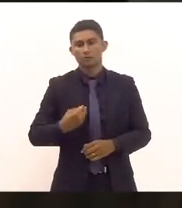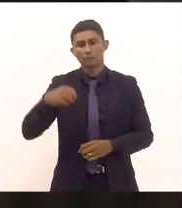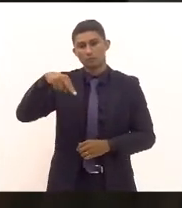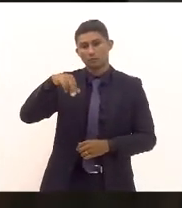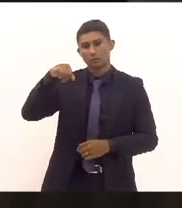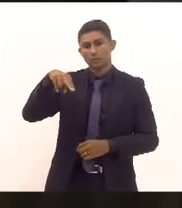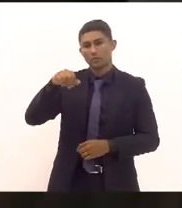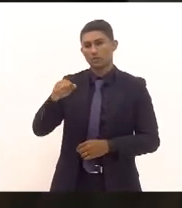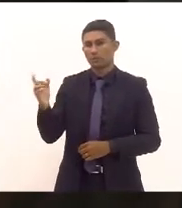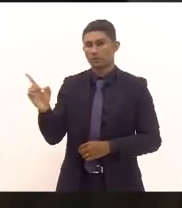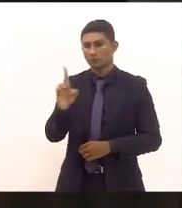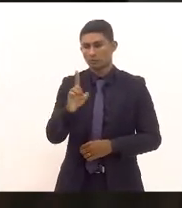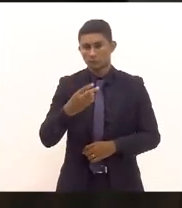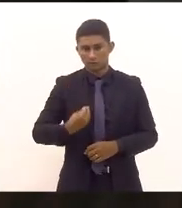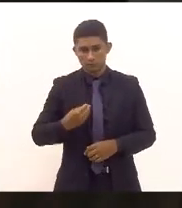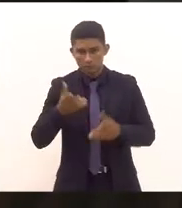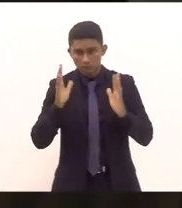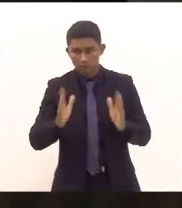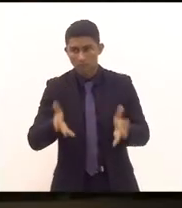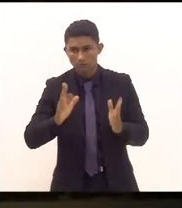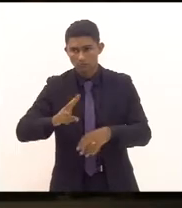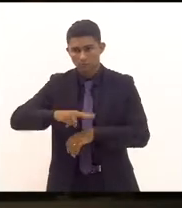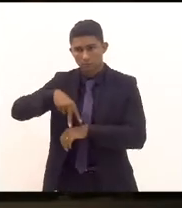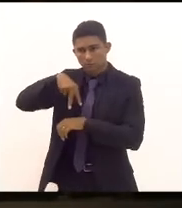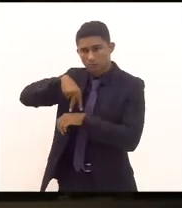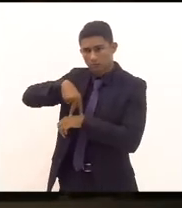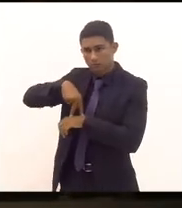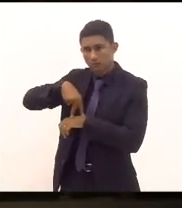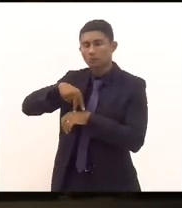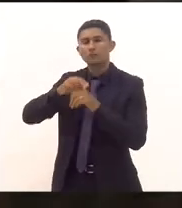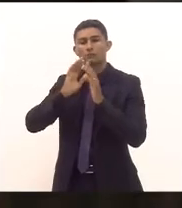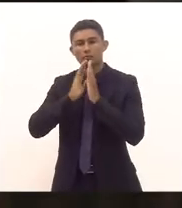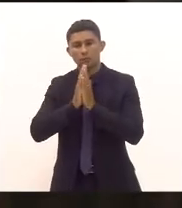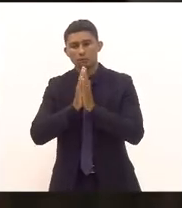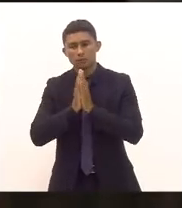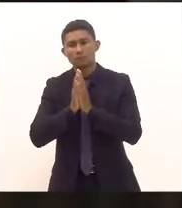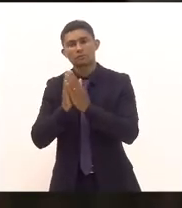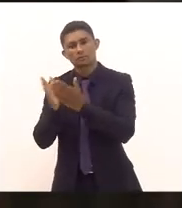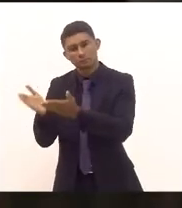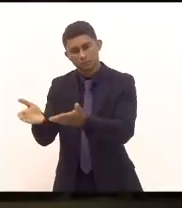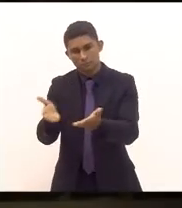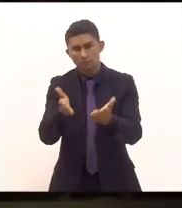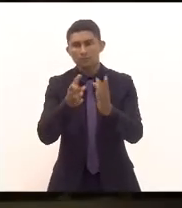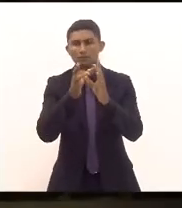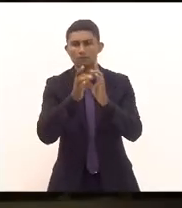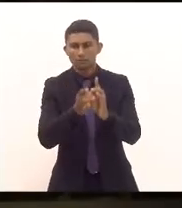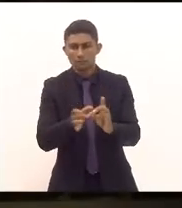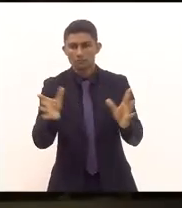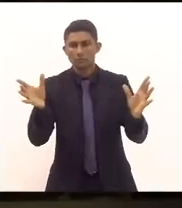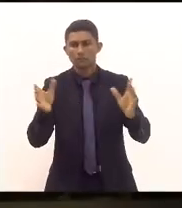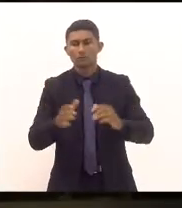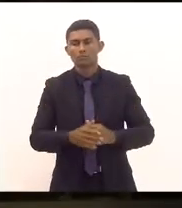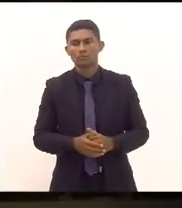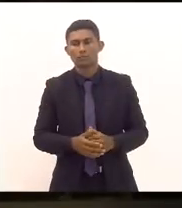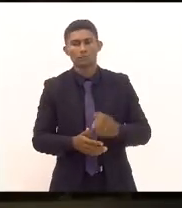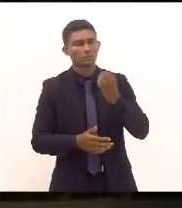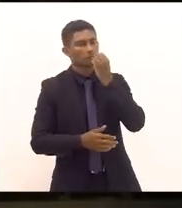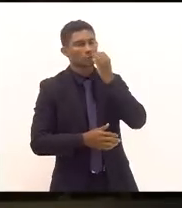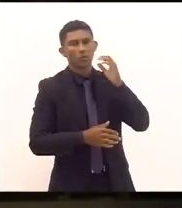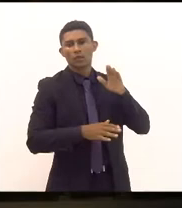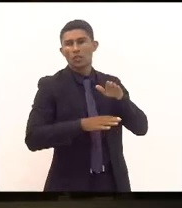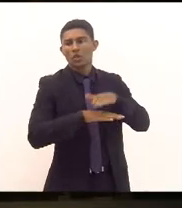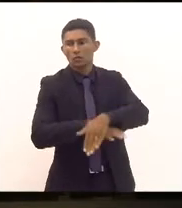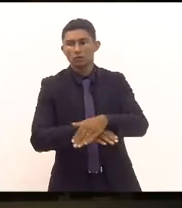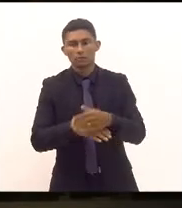Nina Rosa já está por aí no púlpito Sim senhora fala que a vontade boa noite